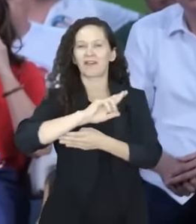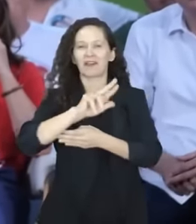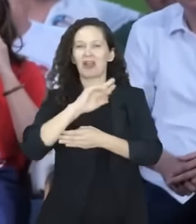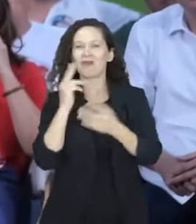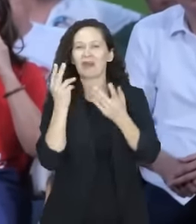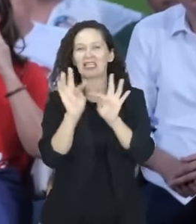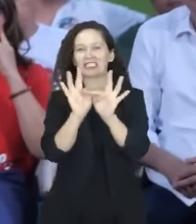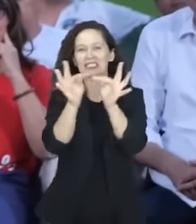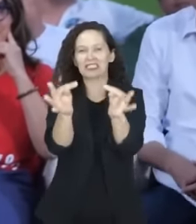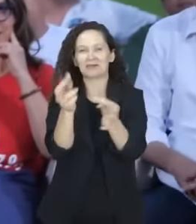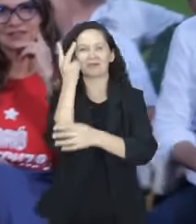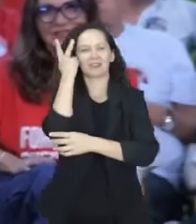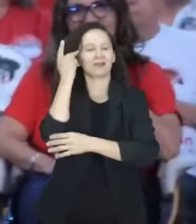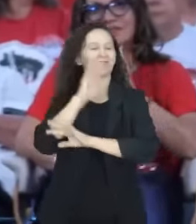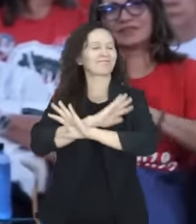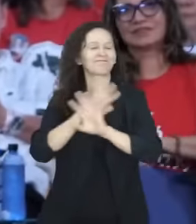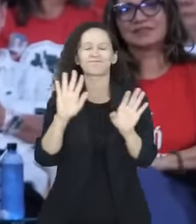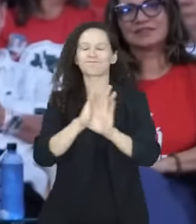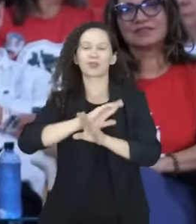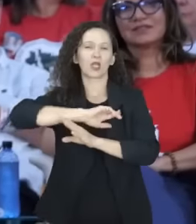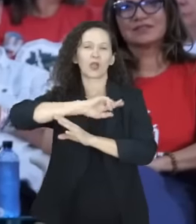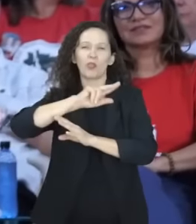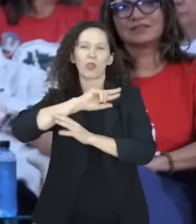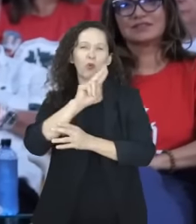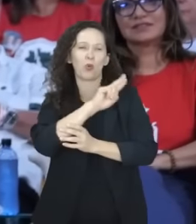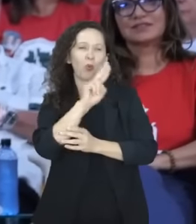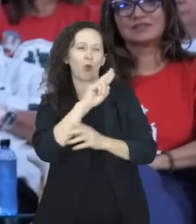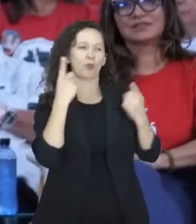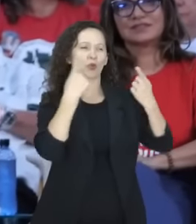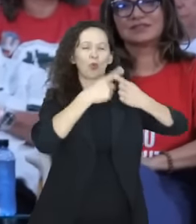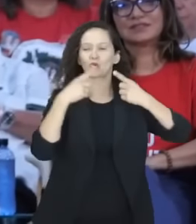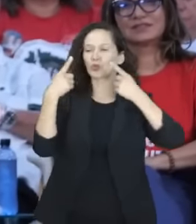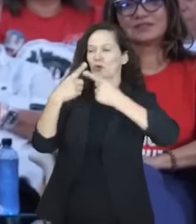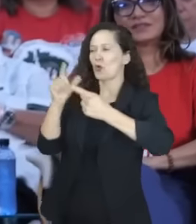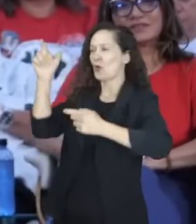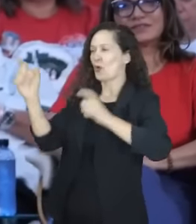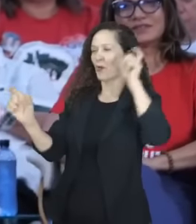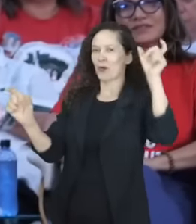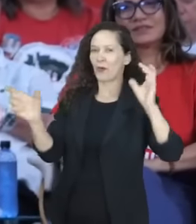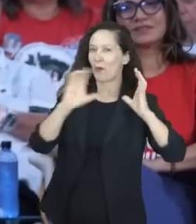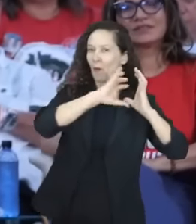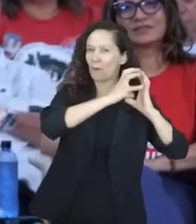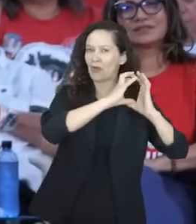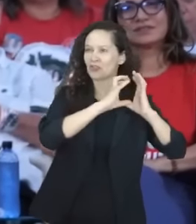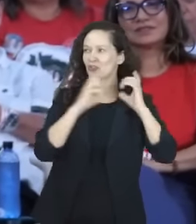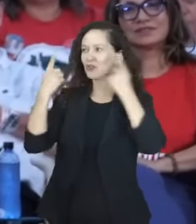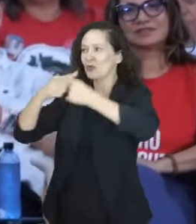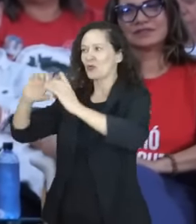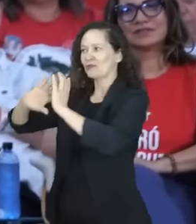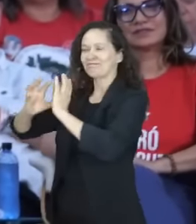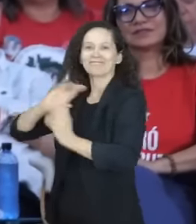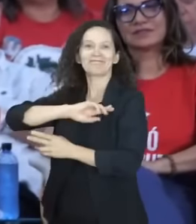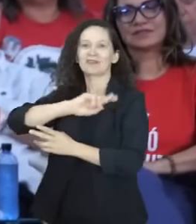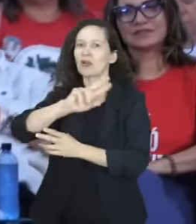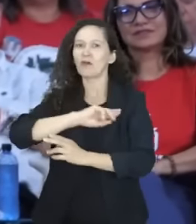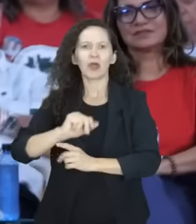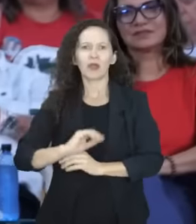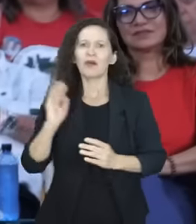eleição não é um homem contra outro homem ou um partido contra outro partido. Esta eleição é